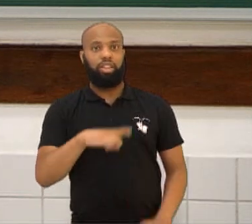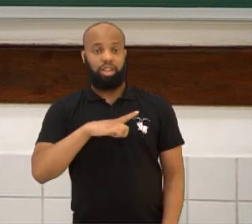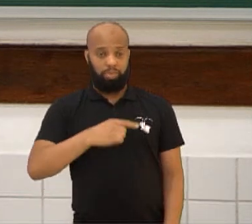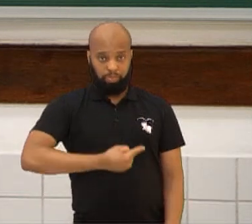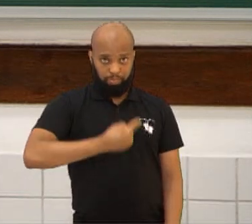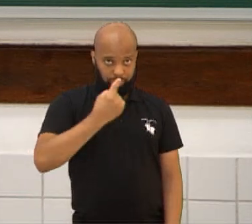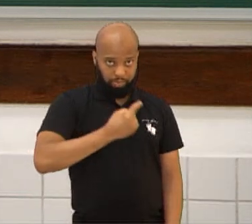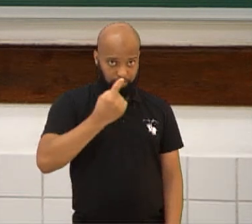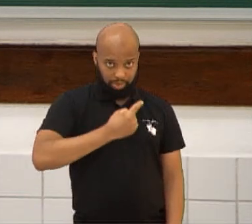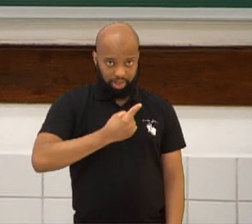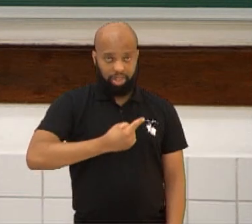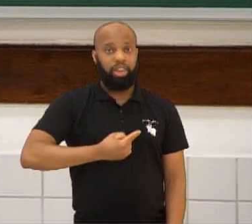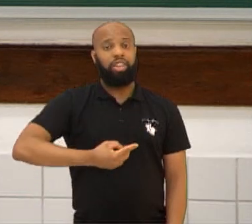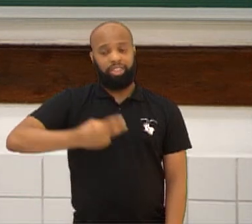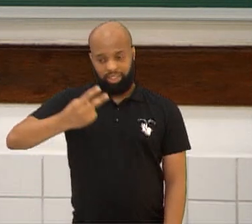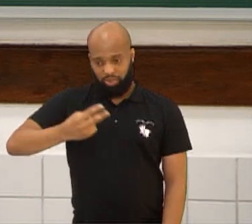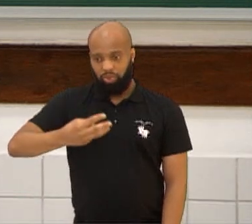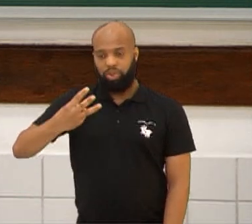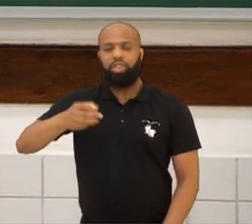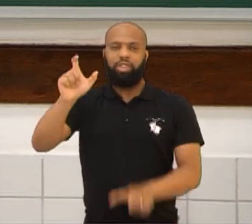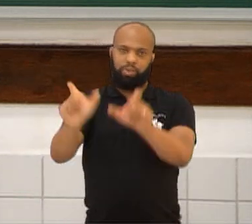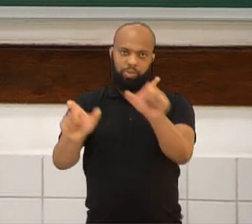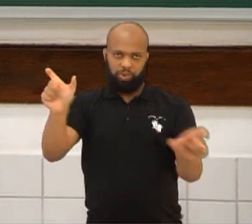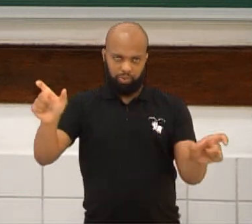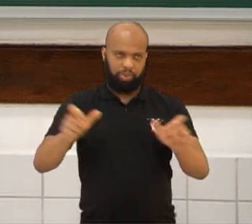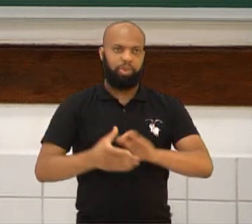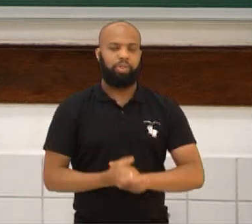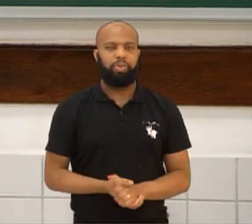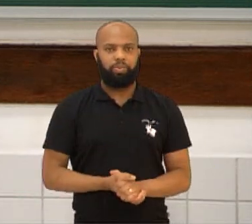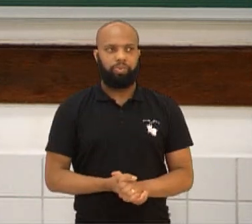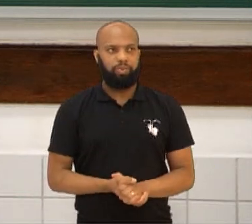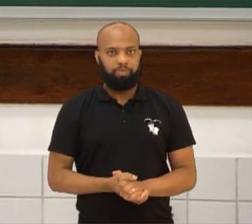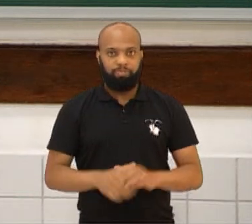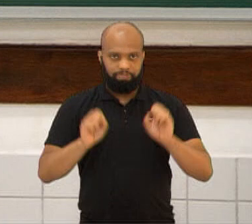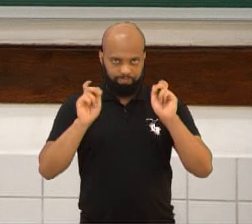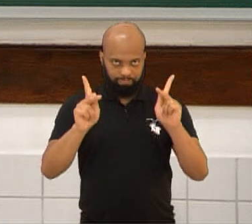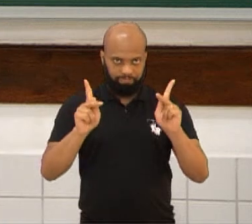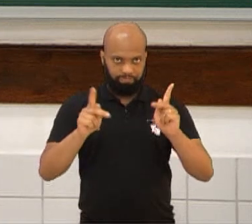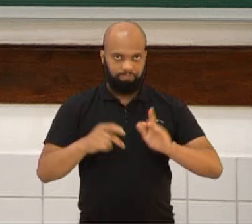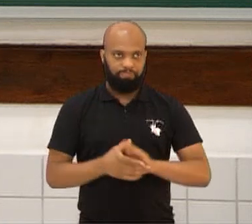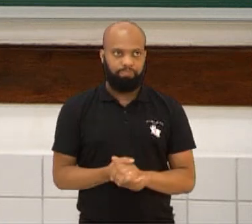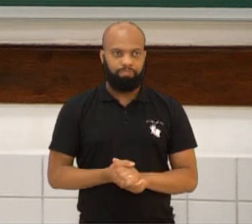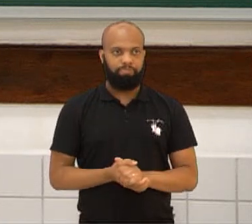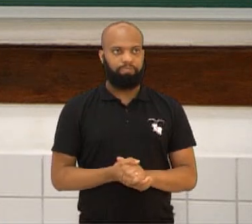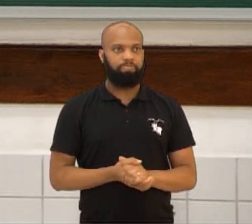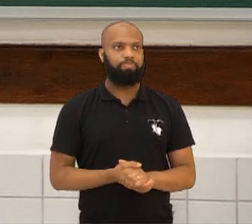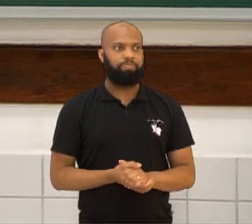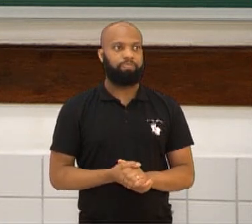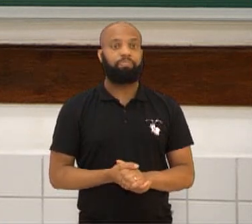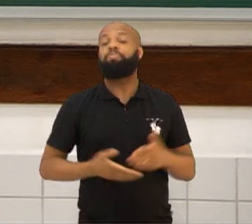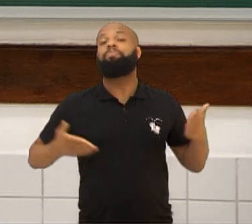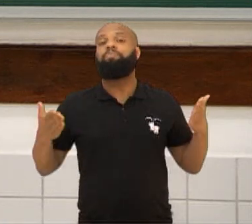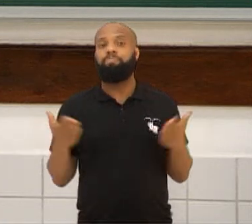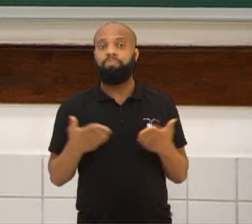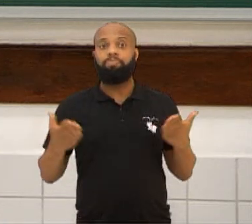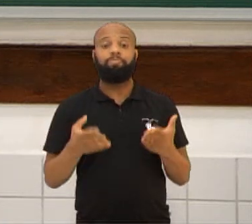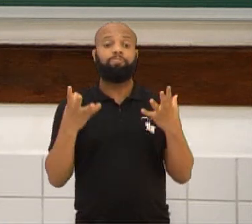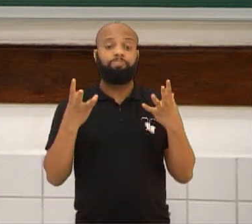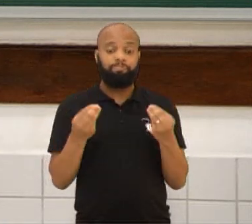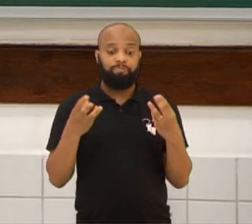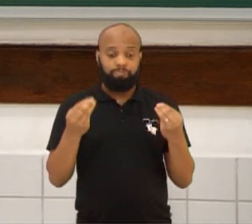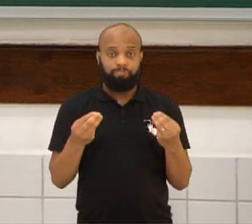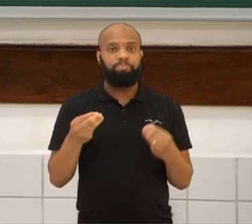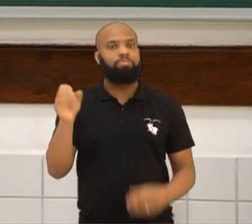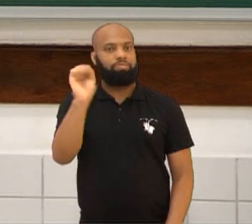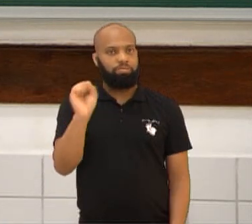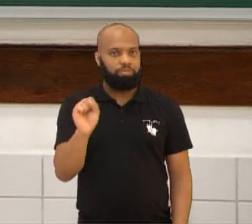primeira pessoa, segunda pessoa, terceira pessoa. Ok, pessoal? Já no plural é a